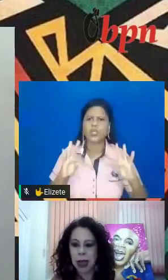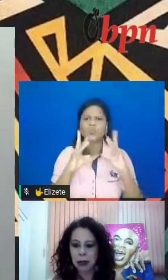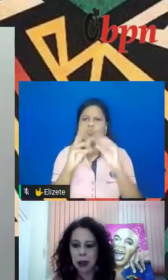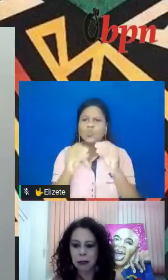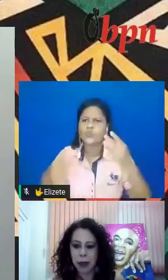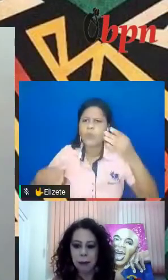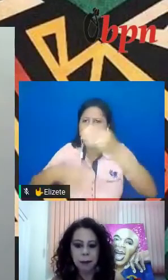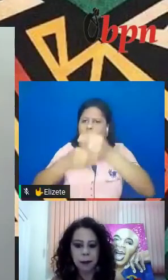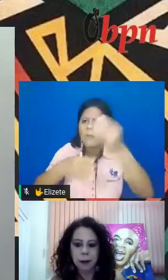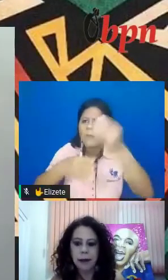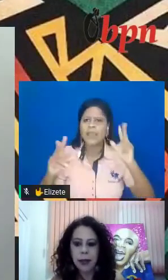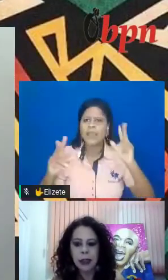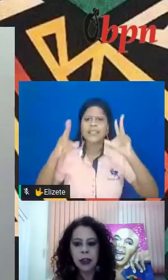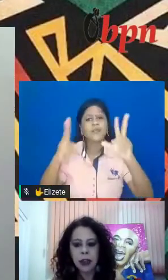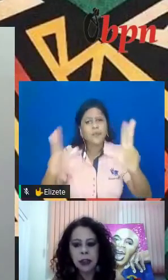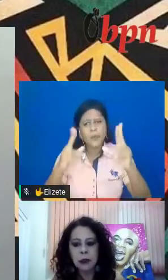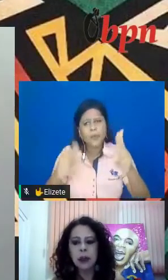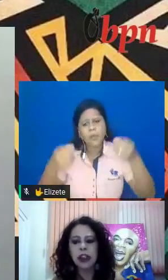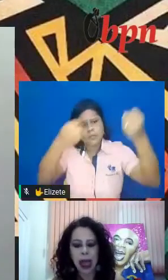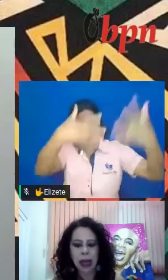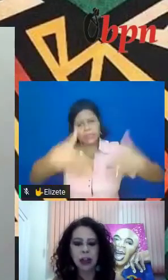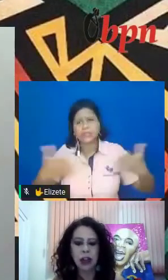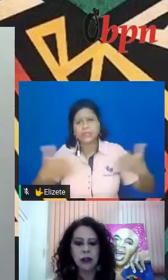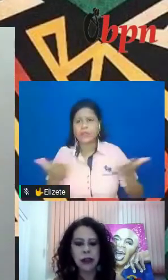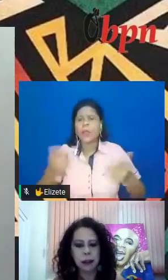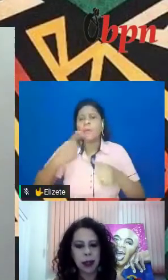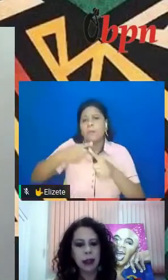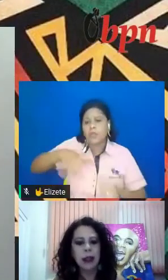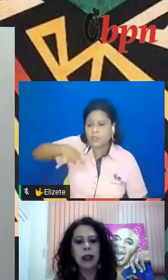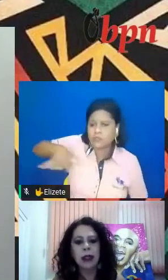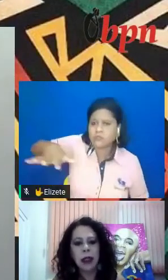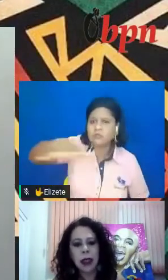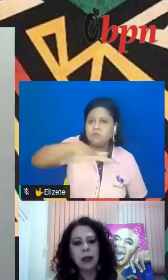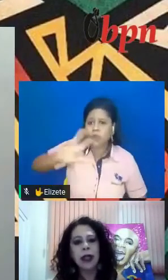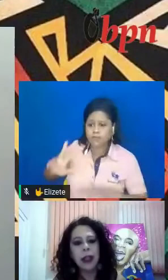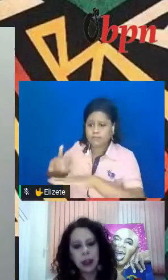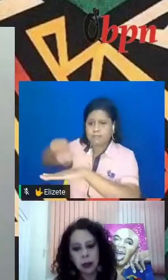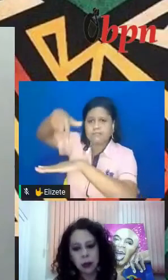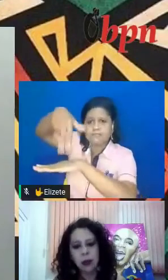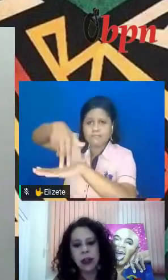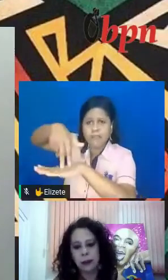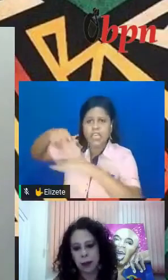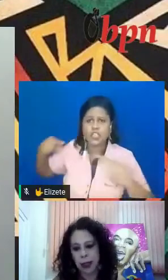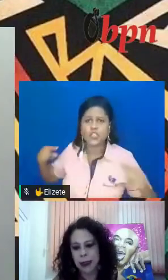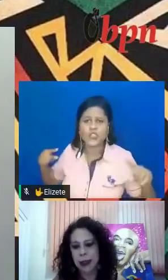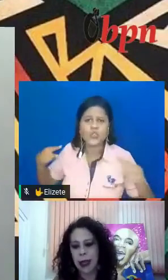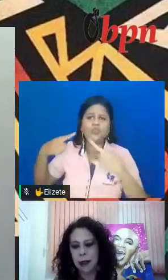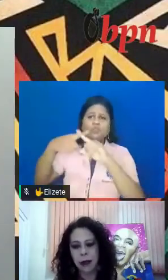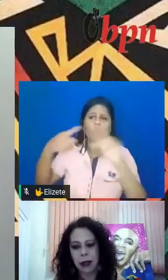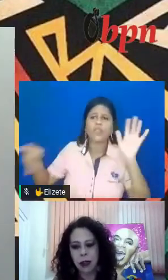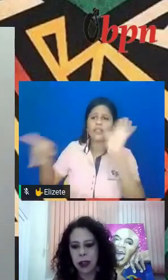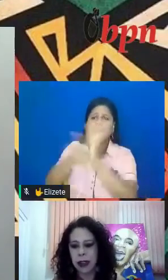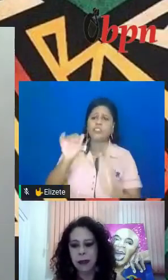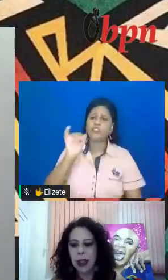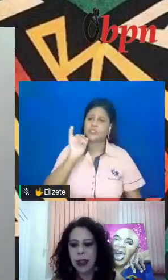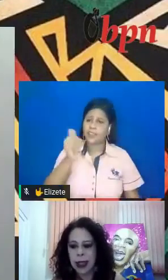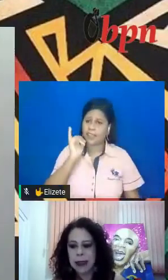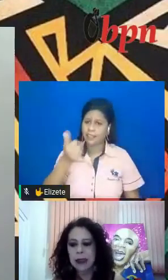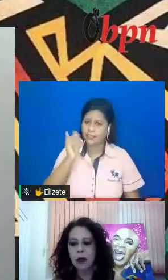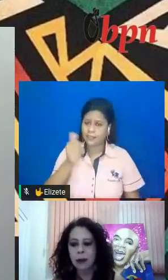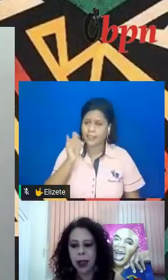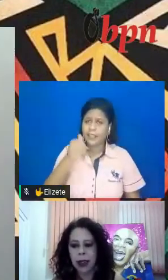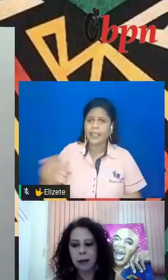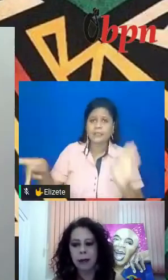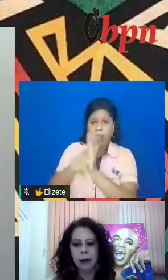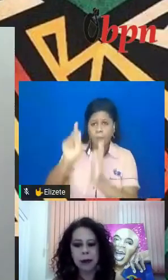nesse espaço também de disputa de narrativas também, dentro da negritude também, sabe? Eu acho que, e